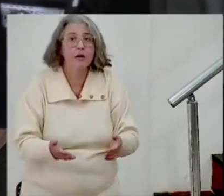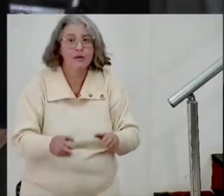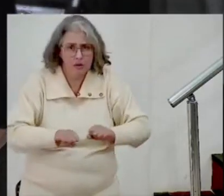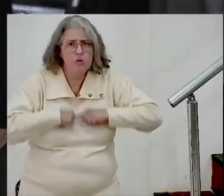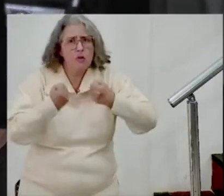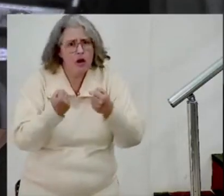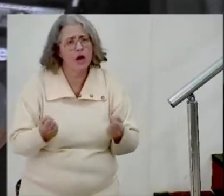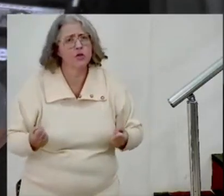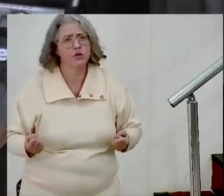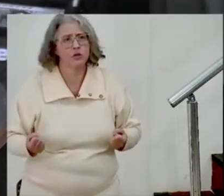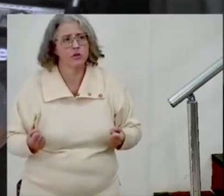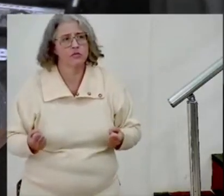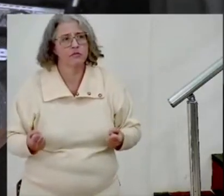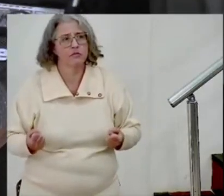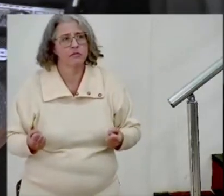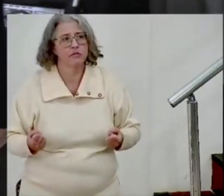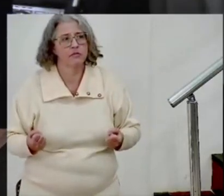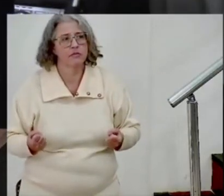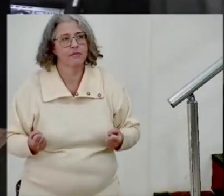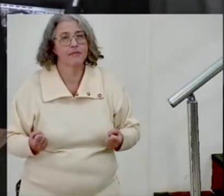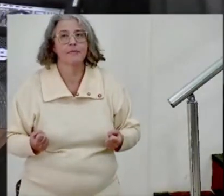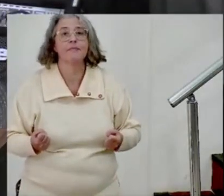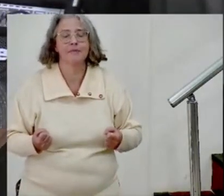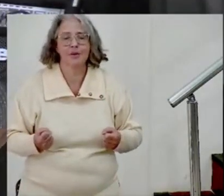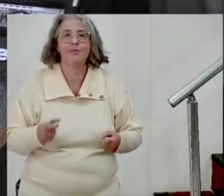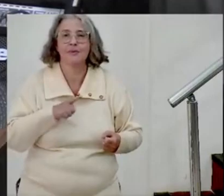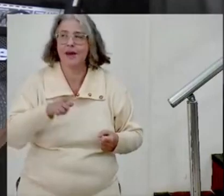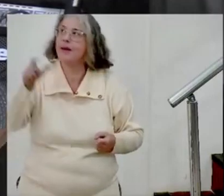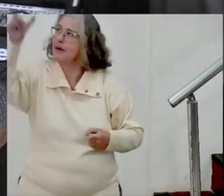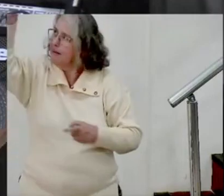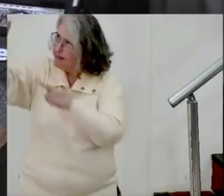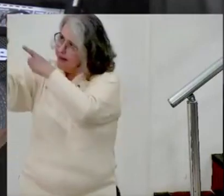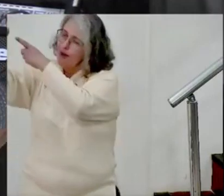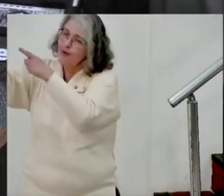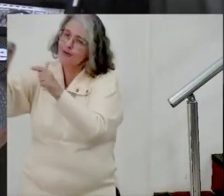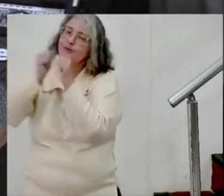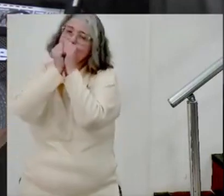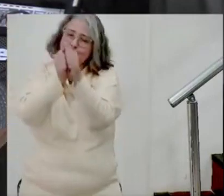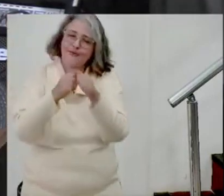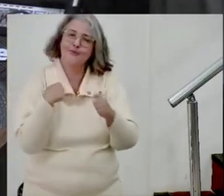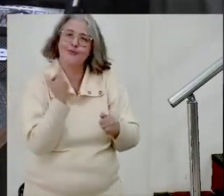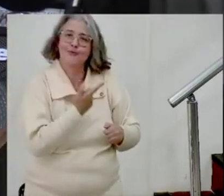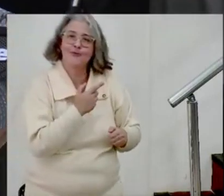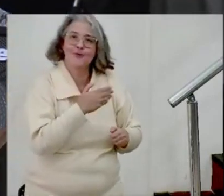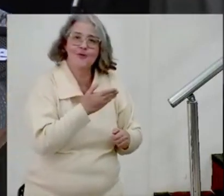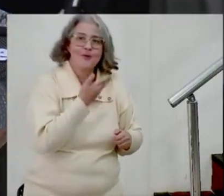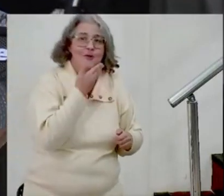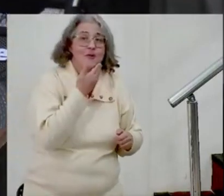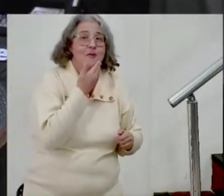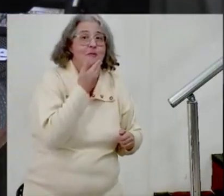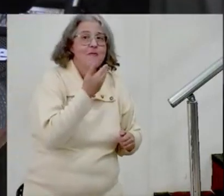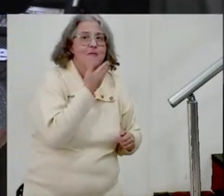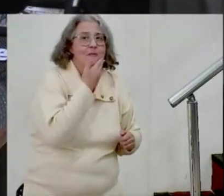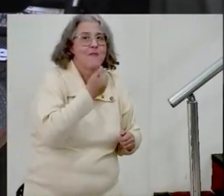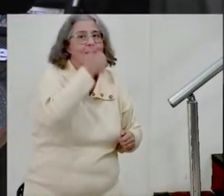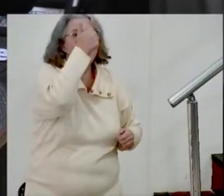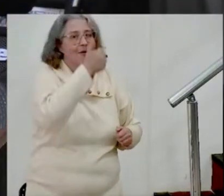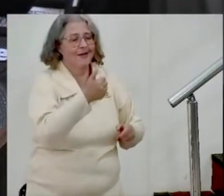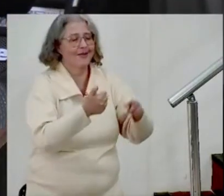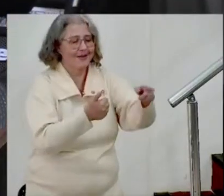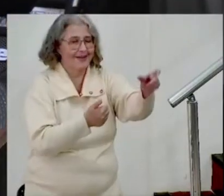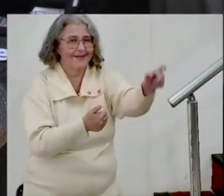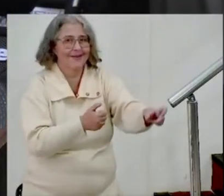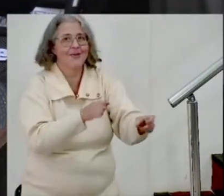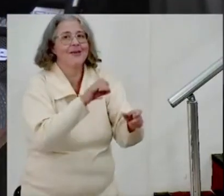há um conosco maior do que o que está com ele. Qual foi a última vez que você ouviu falar de que Deus está